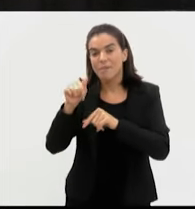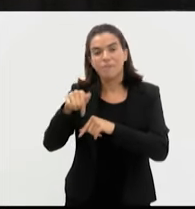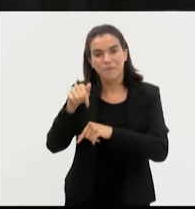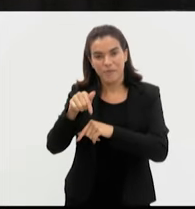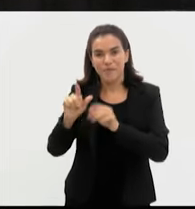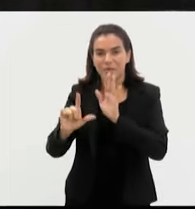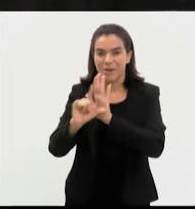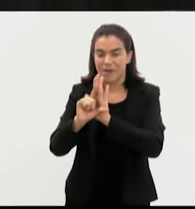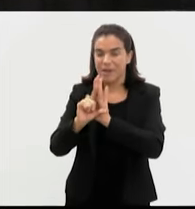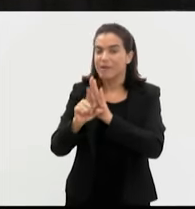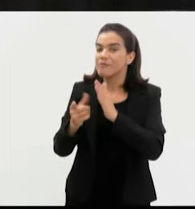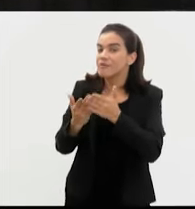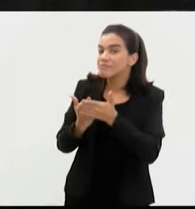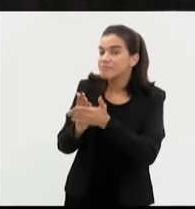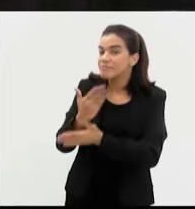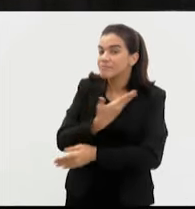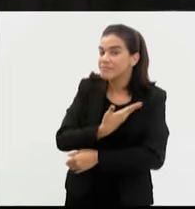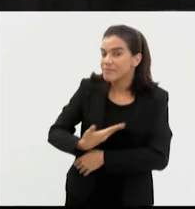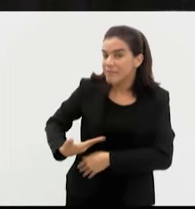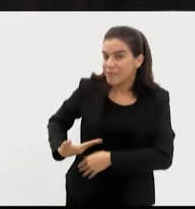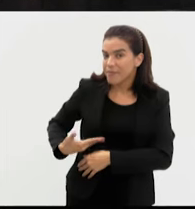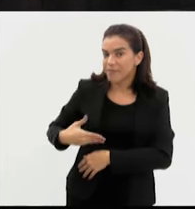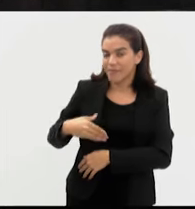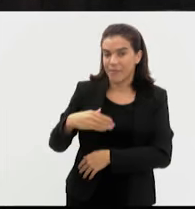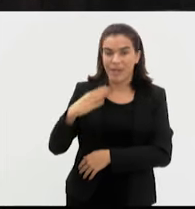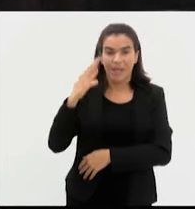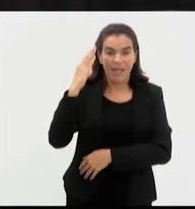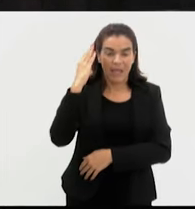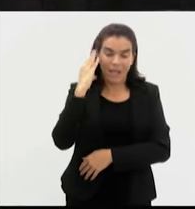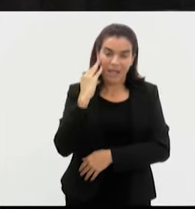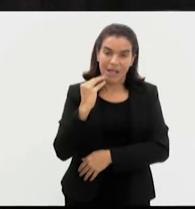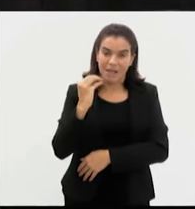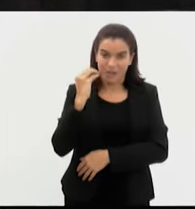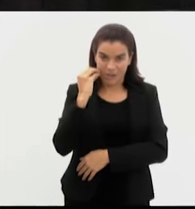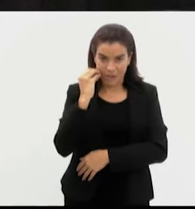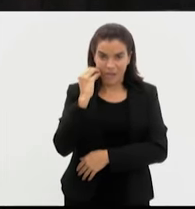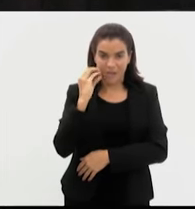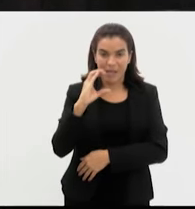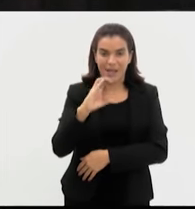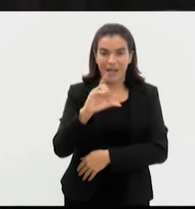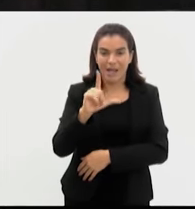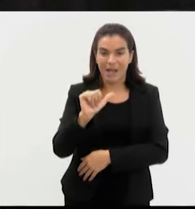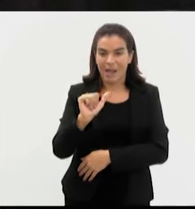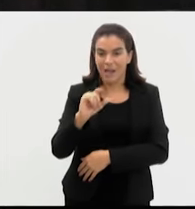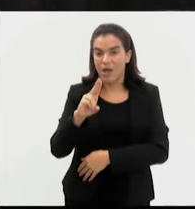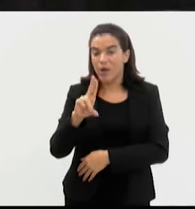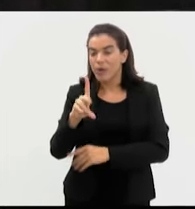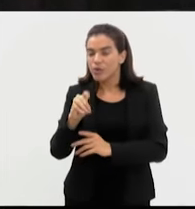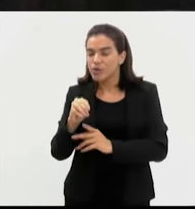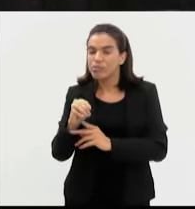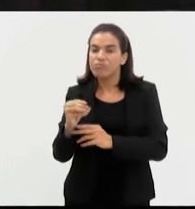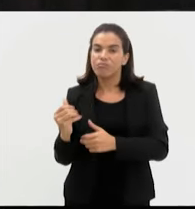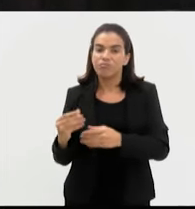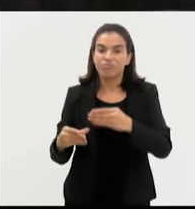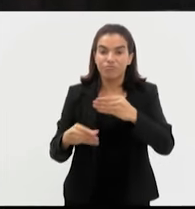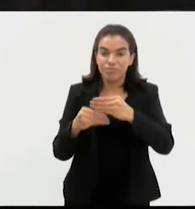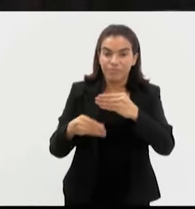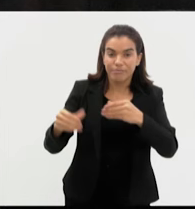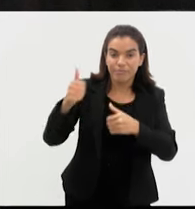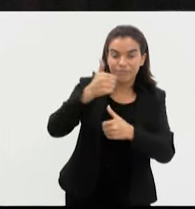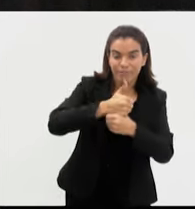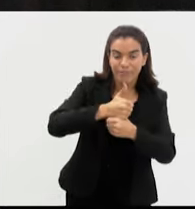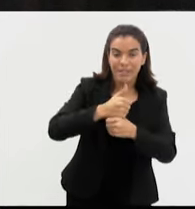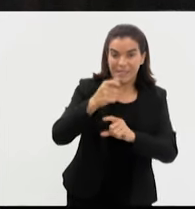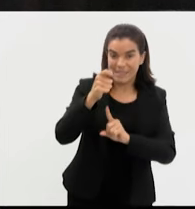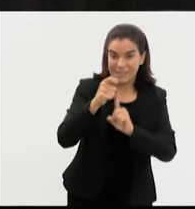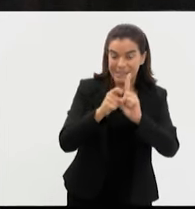sancionada pelo Governador Cláudio Castro para ter essa reposição entre setembro